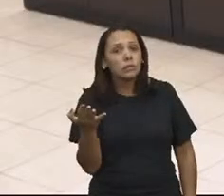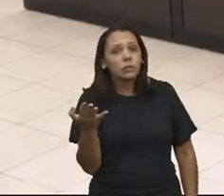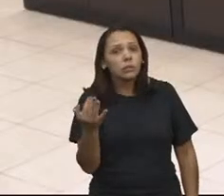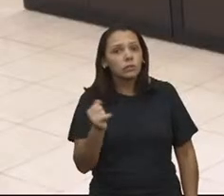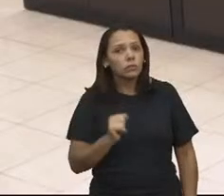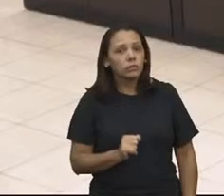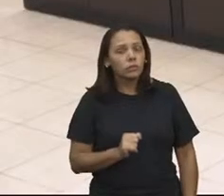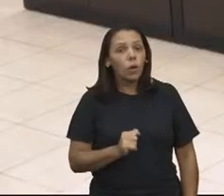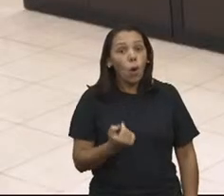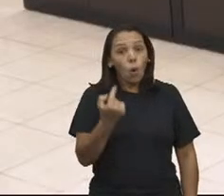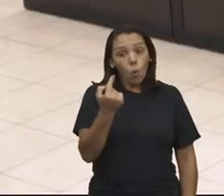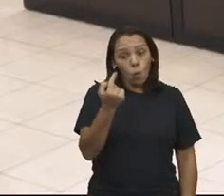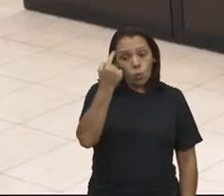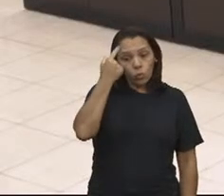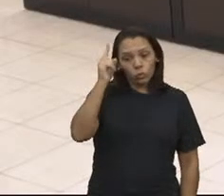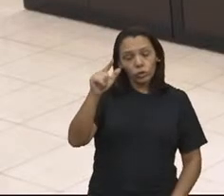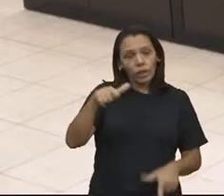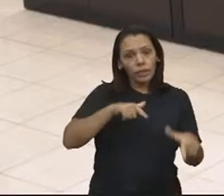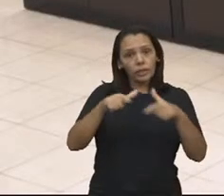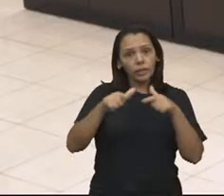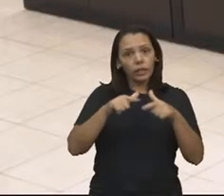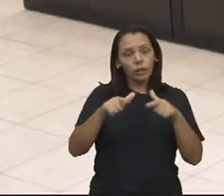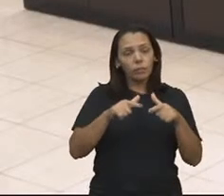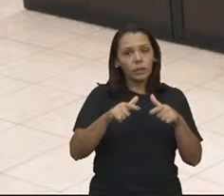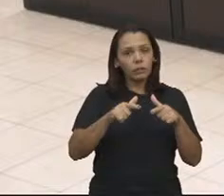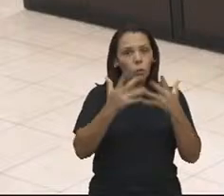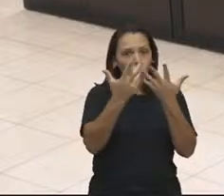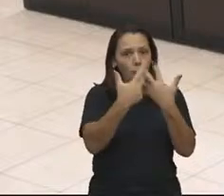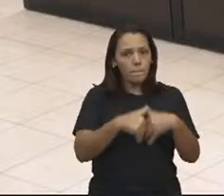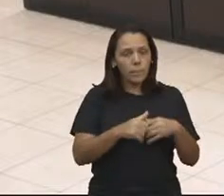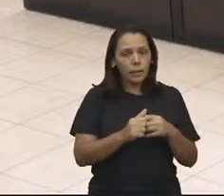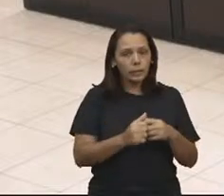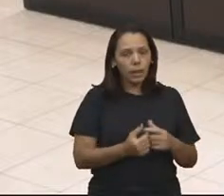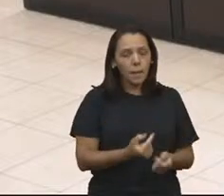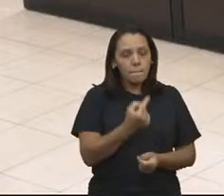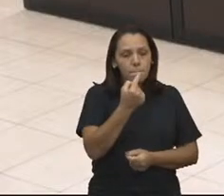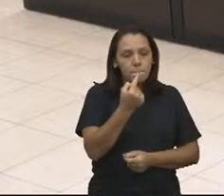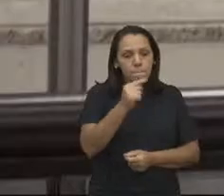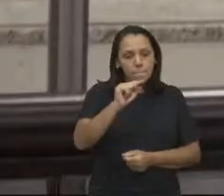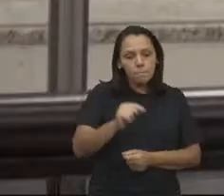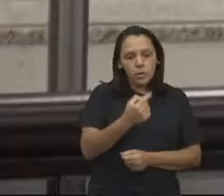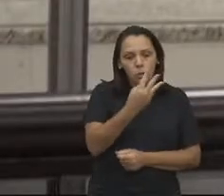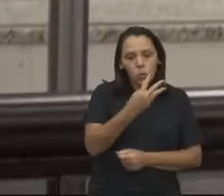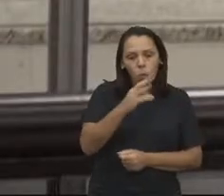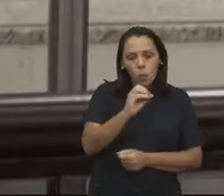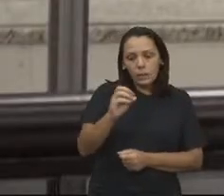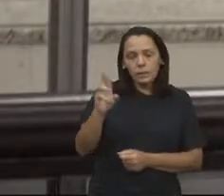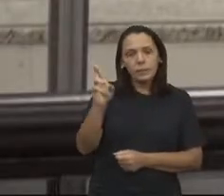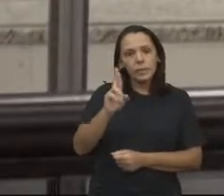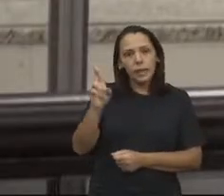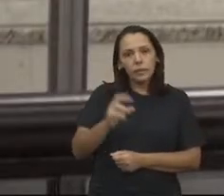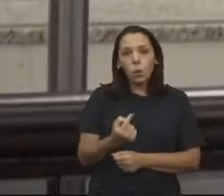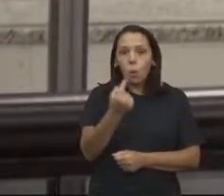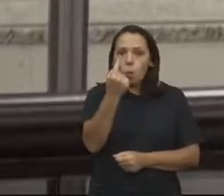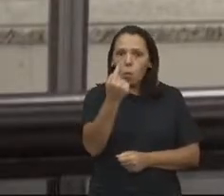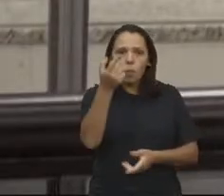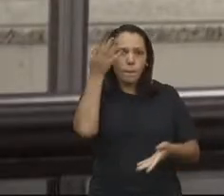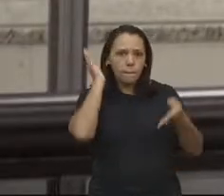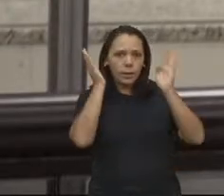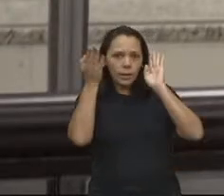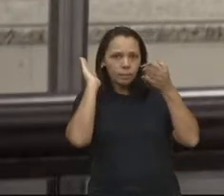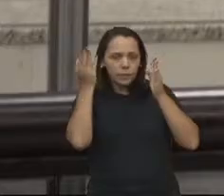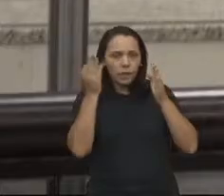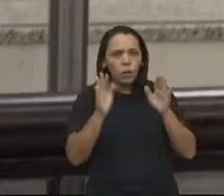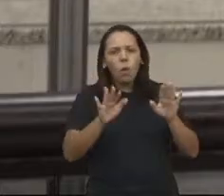Um dia de máquina de retroescavadeira está R$ 1.400, mais ou menos. Um caminhão para ser tirado, quando a gente demole